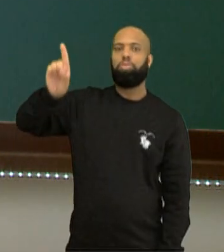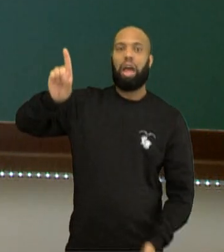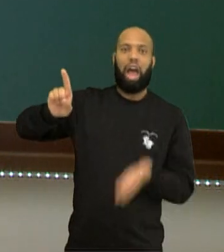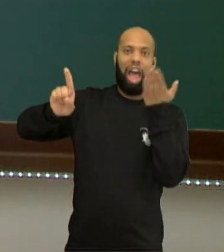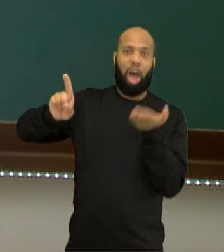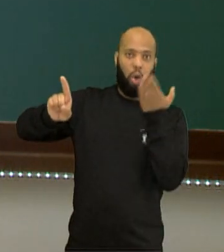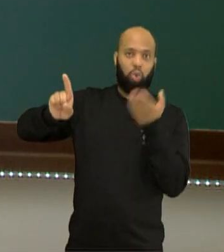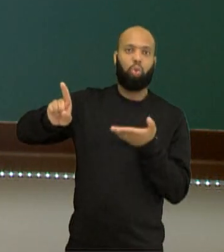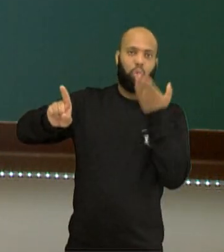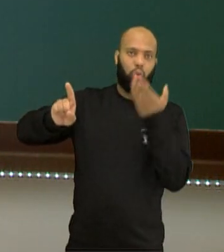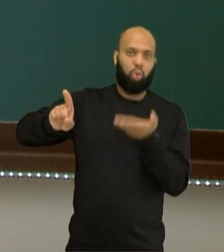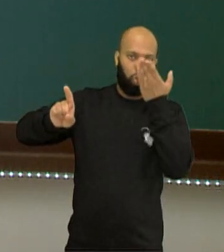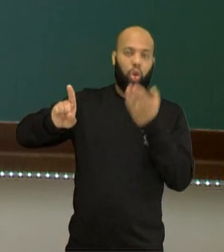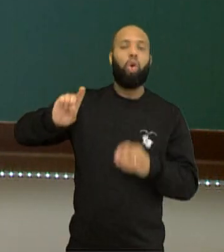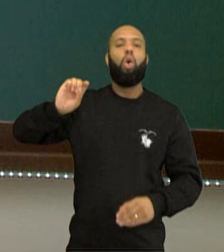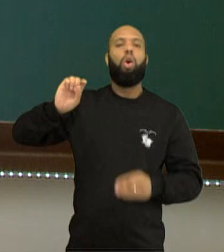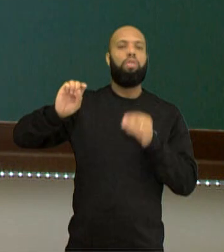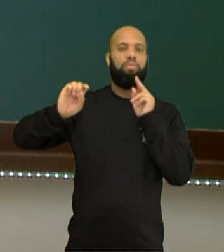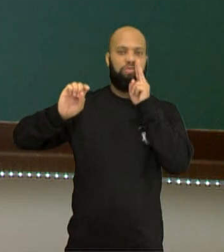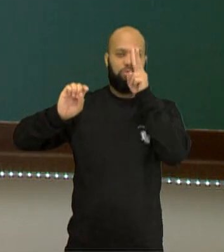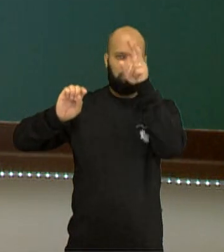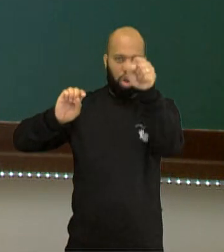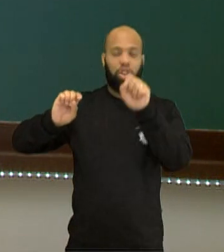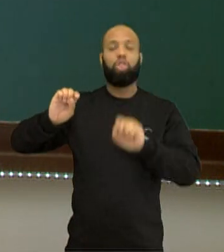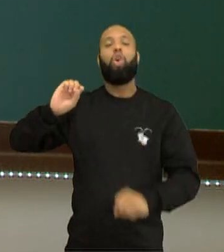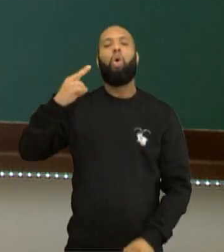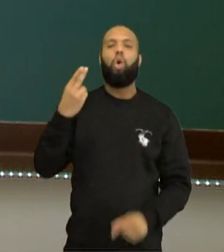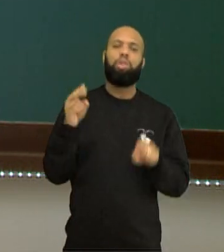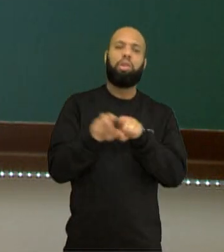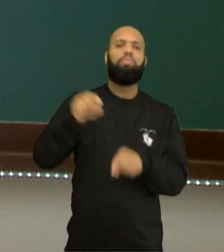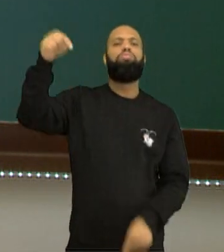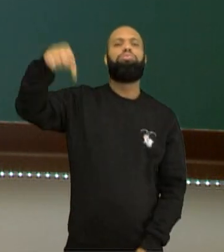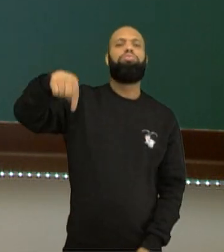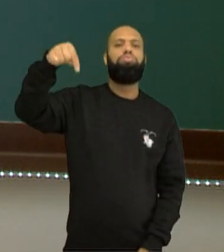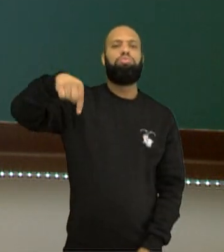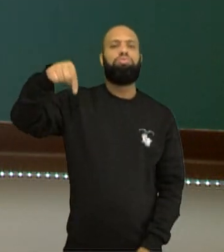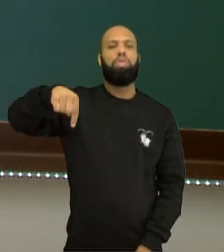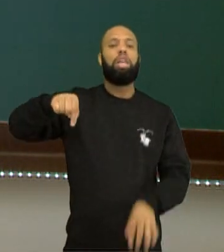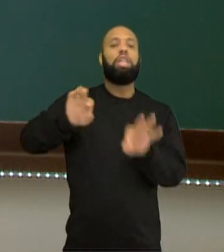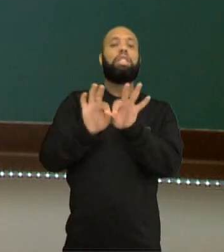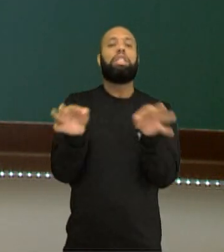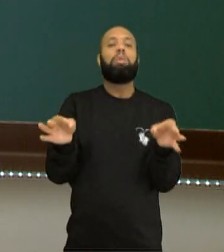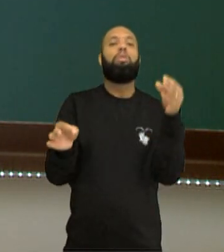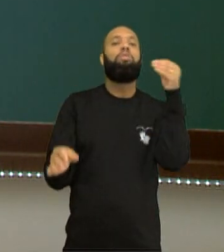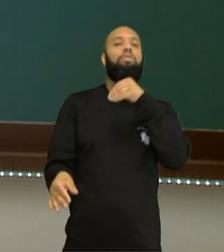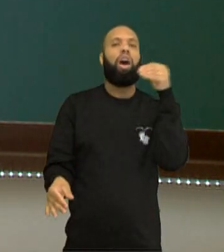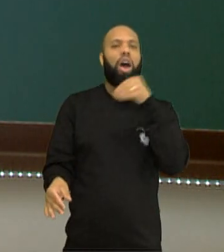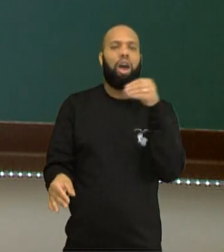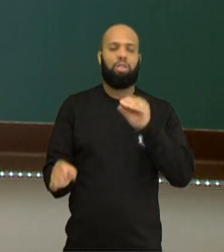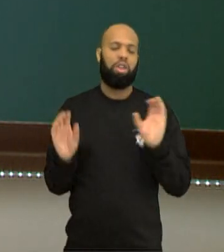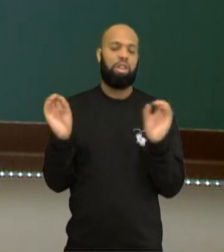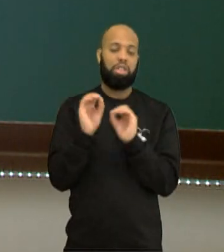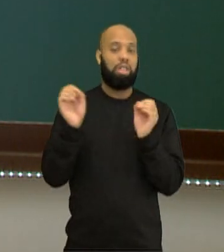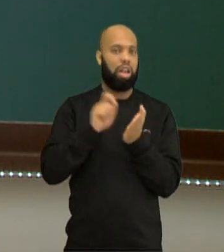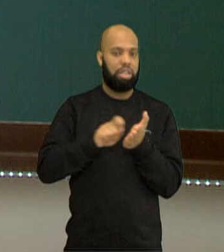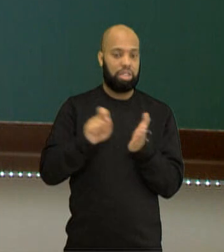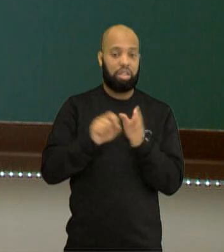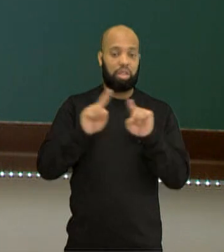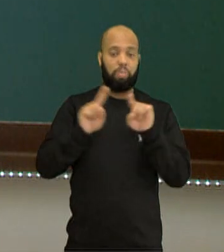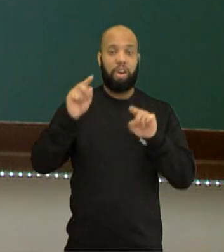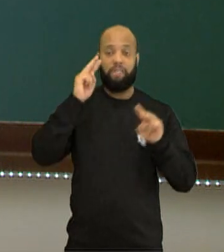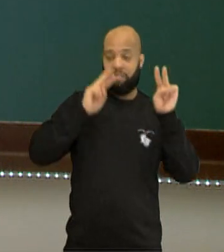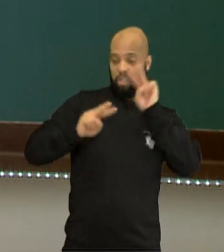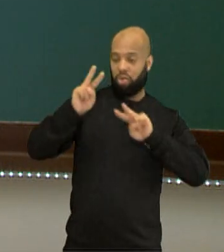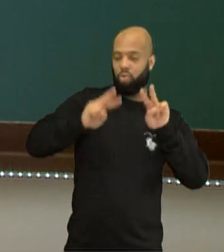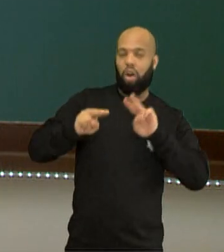ou descer tom para baixo. Então, dessa forma, existia uma coordenação visual. Então, não tinha nada escrito, mas visual. E